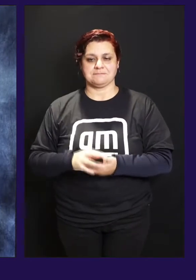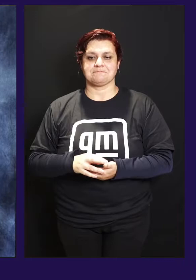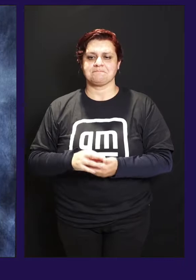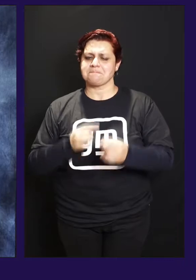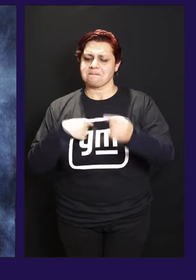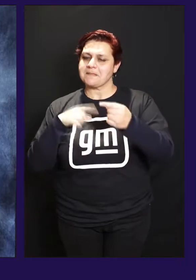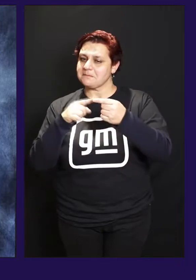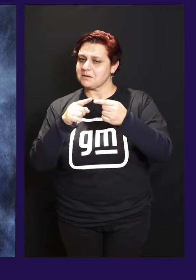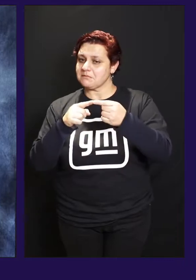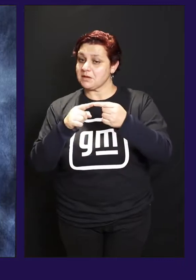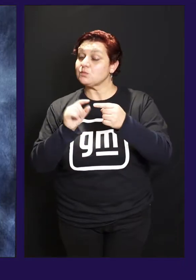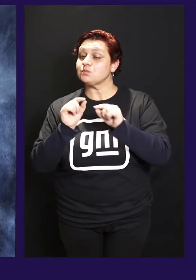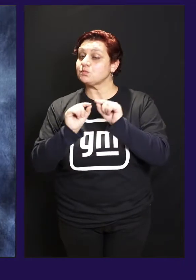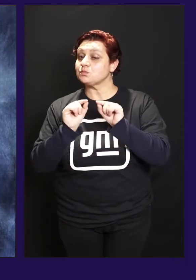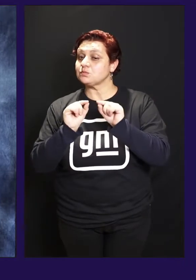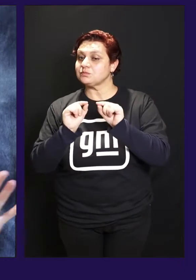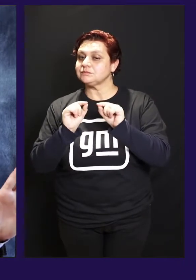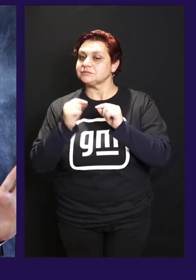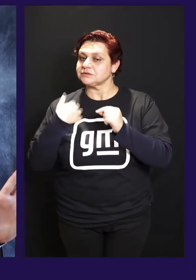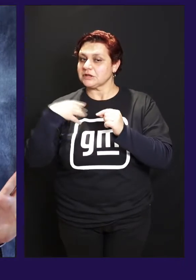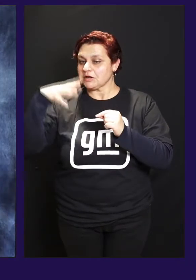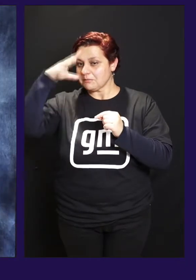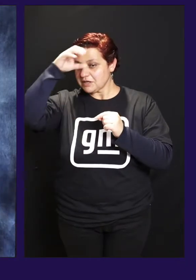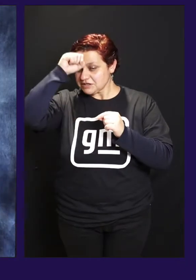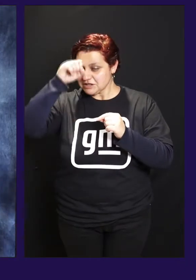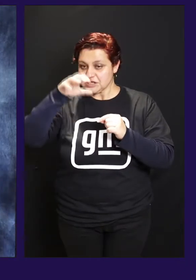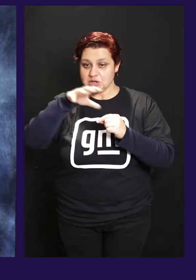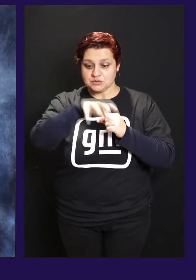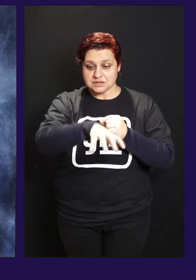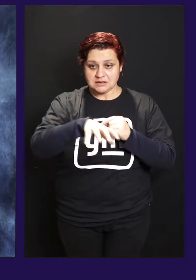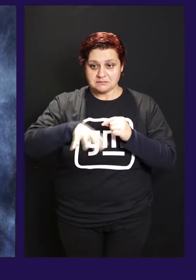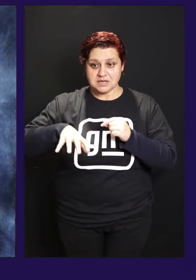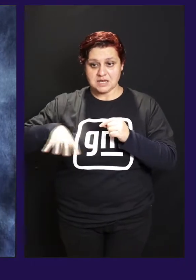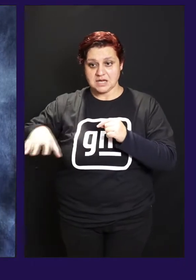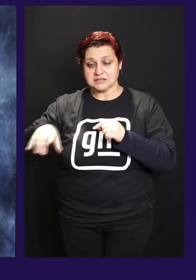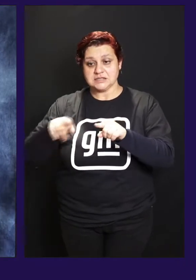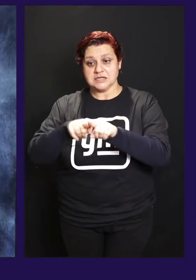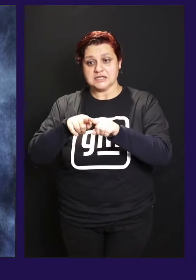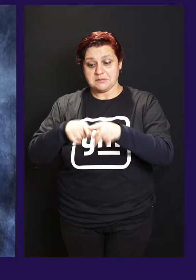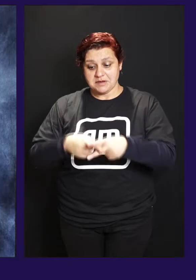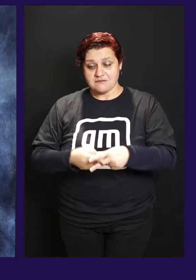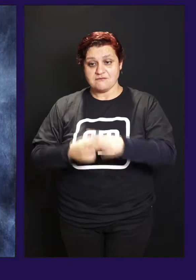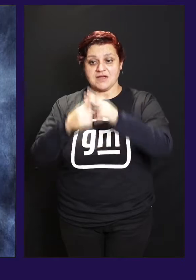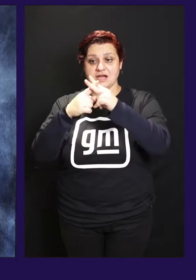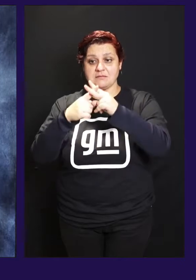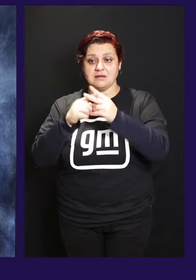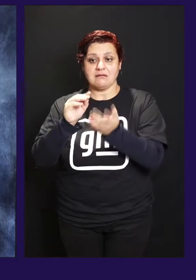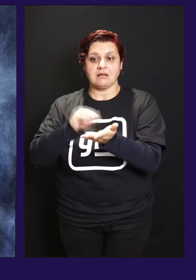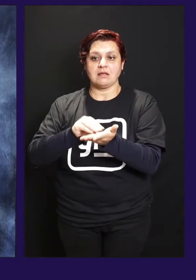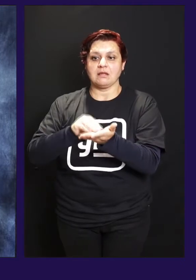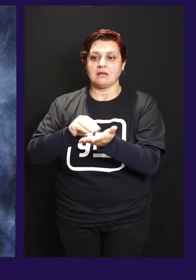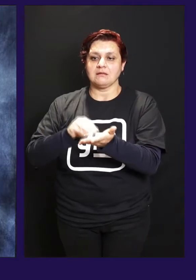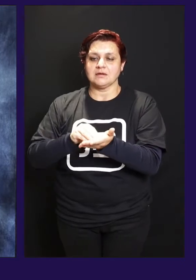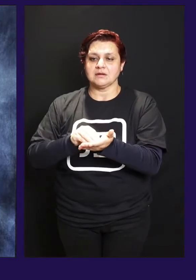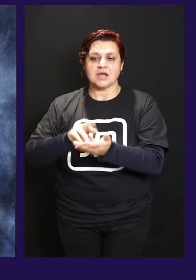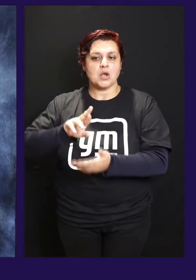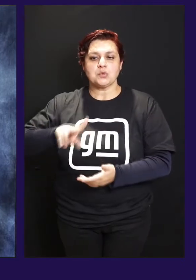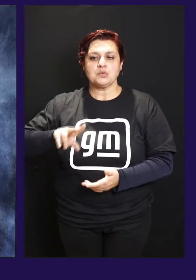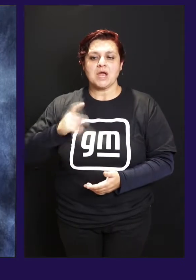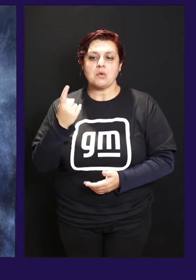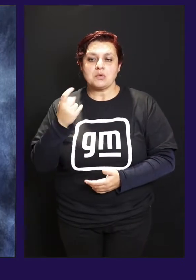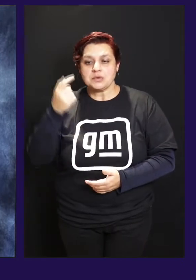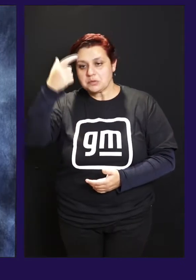emprego, são memórias da minha infância em que, hoje adulto, eu olho para trás com um senso